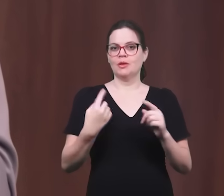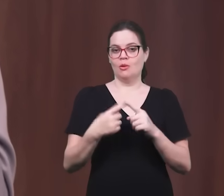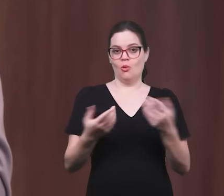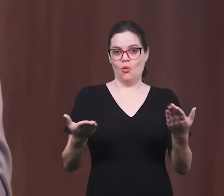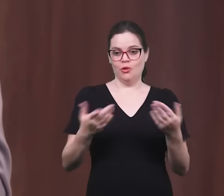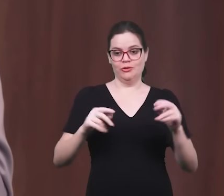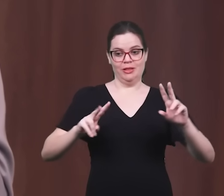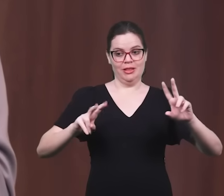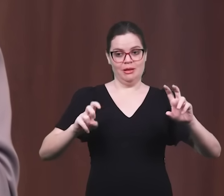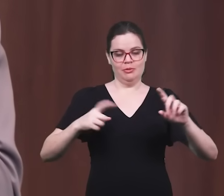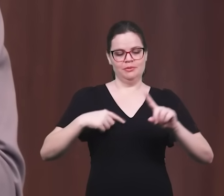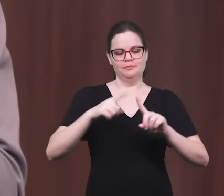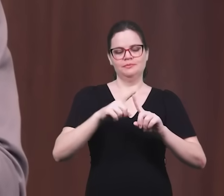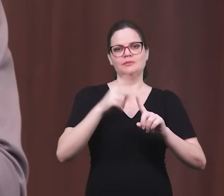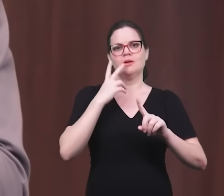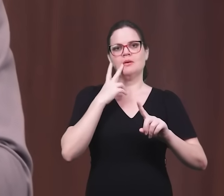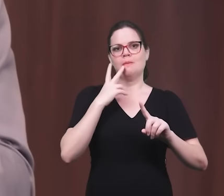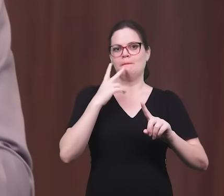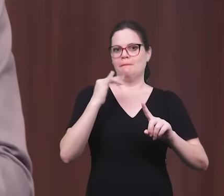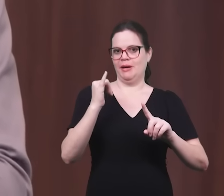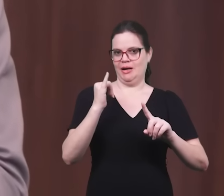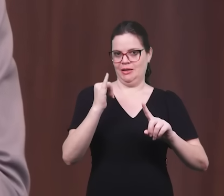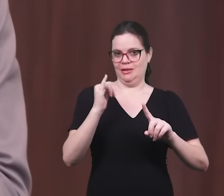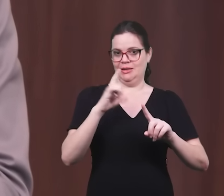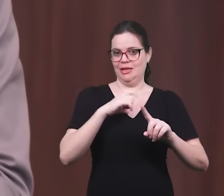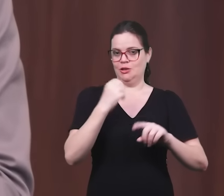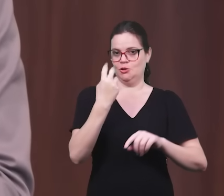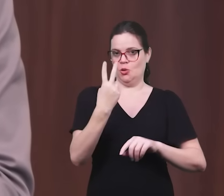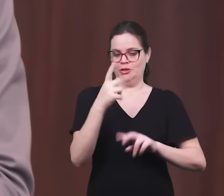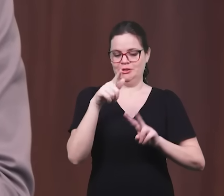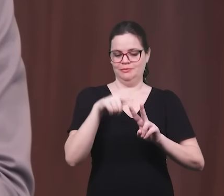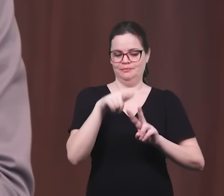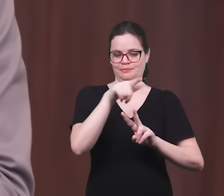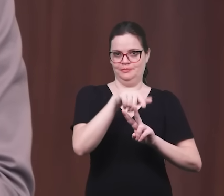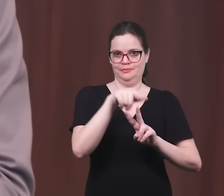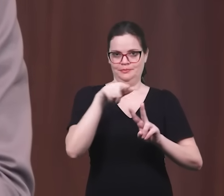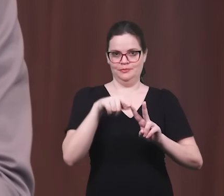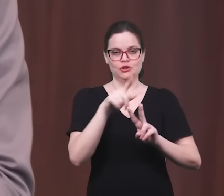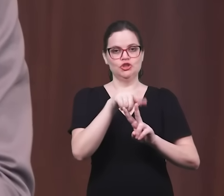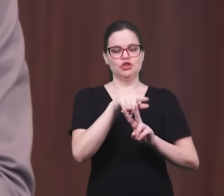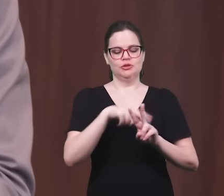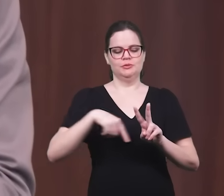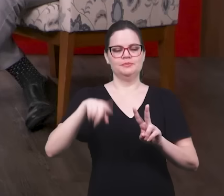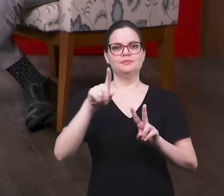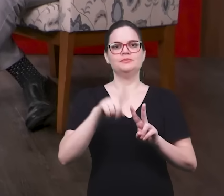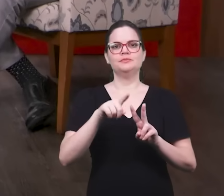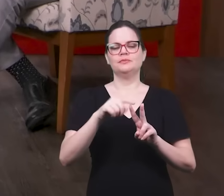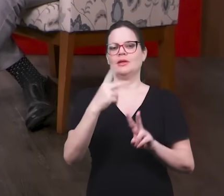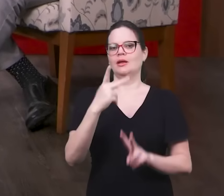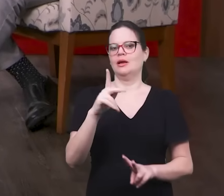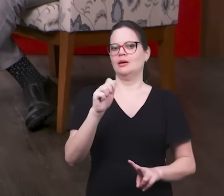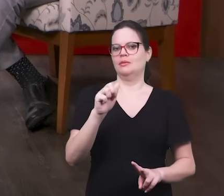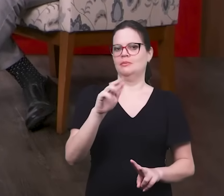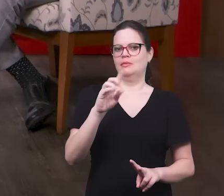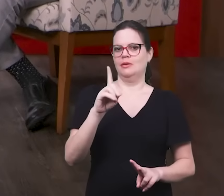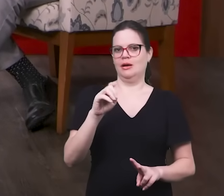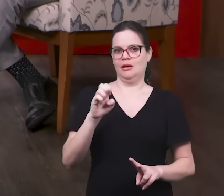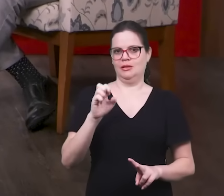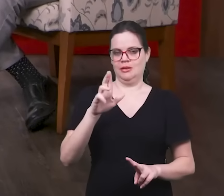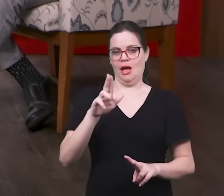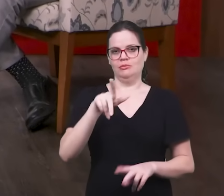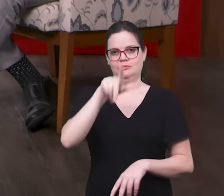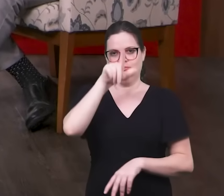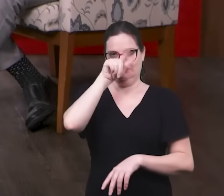pai pardal e o pai andorinha. E aqui conosco novamente está o pastor Guilherme e o